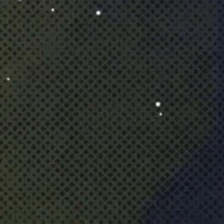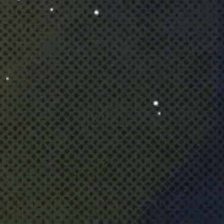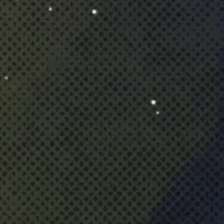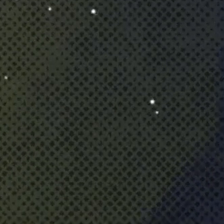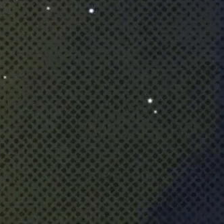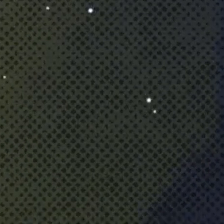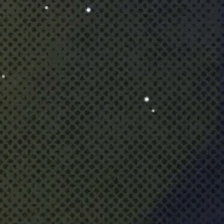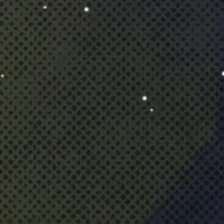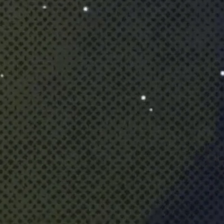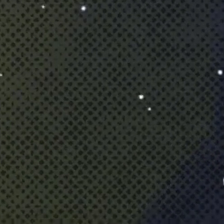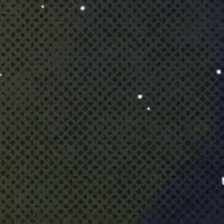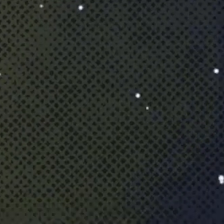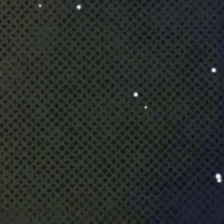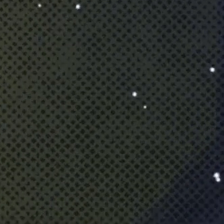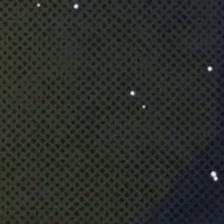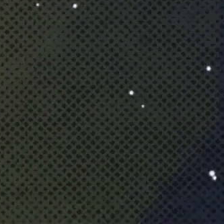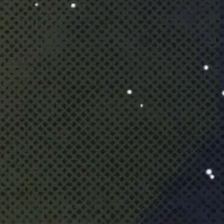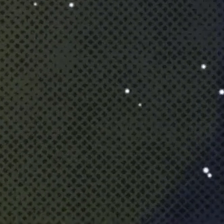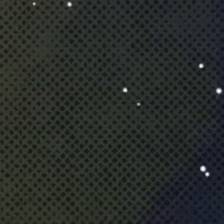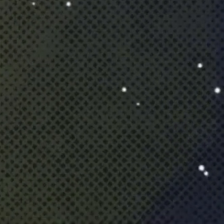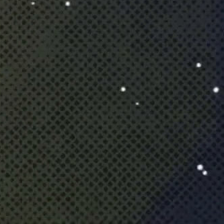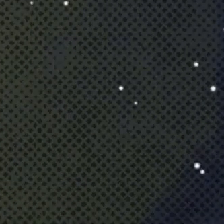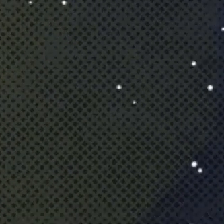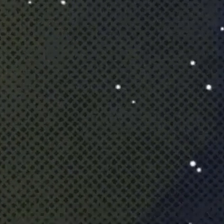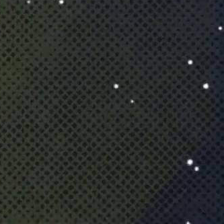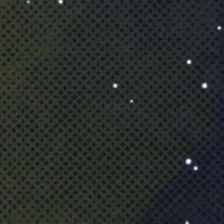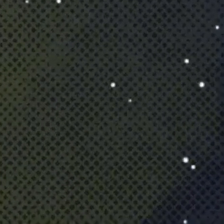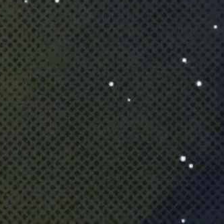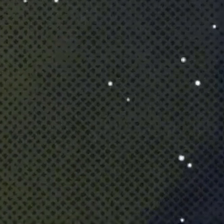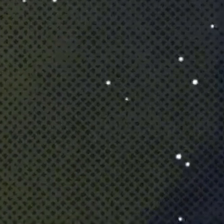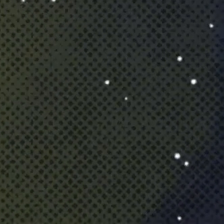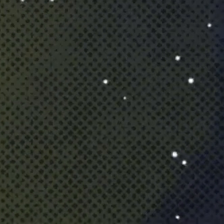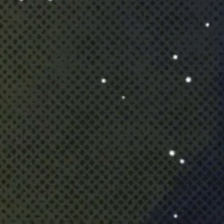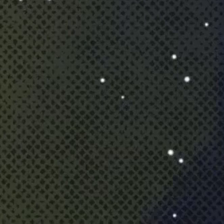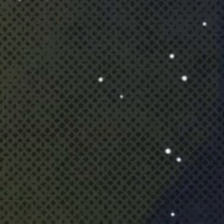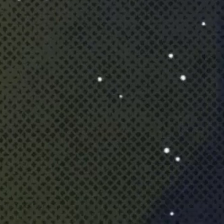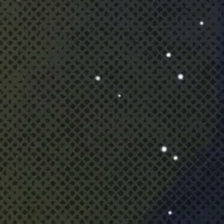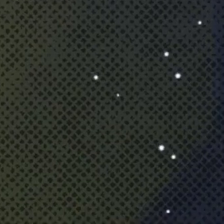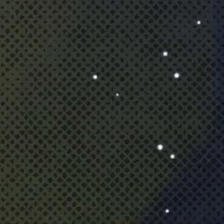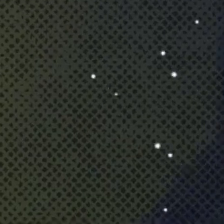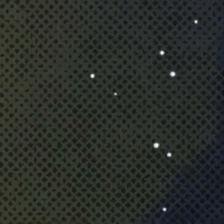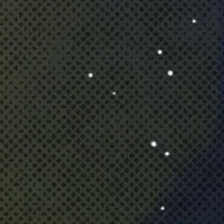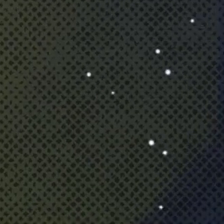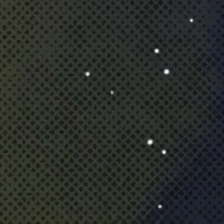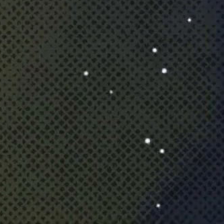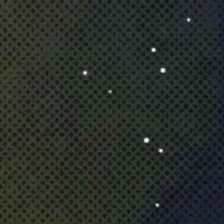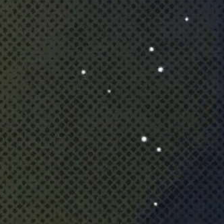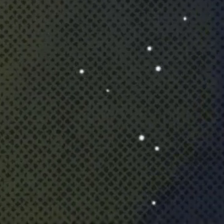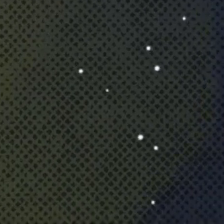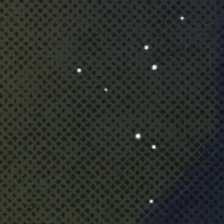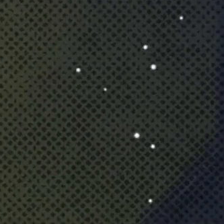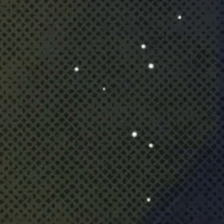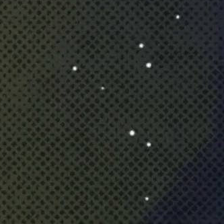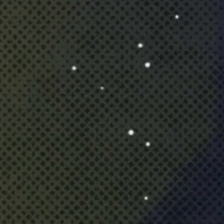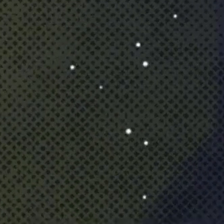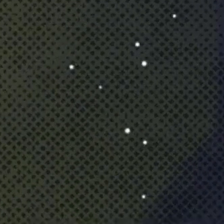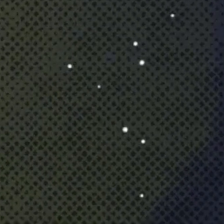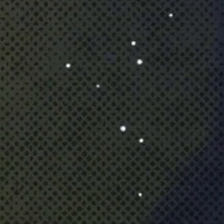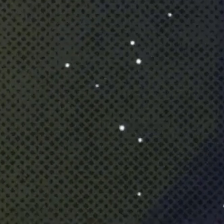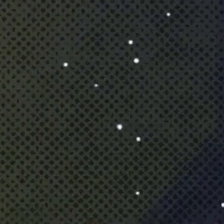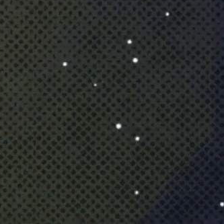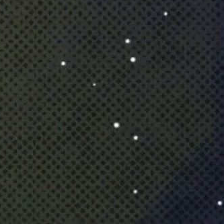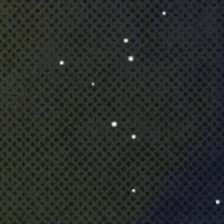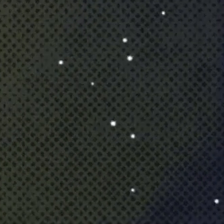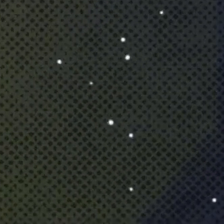Água, imagens e plataforma afrontamento. Som e mixagem de som, Gabriel Omar. Montagem, edição e finalização, Gabi Trindade e Thiago